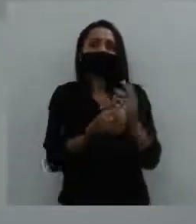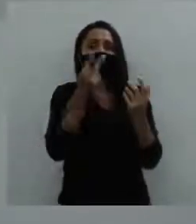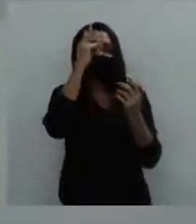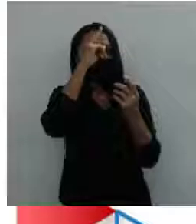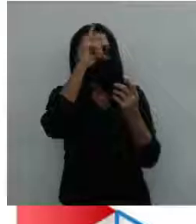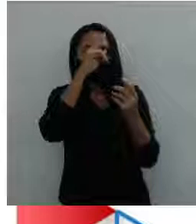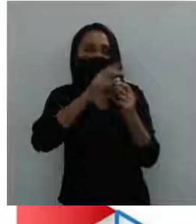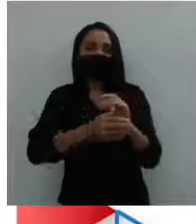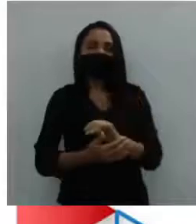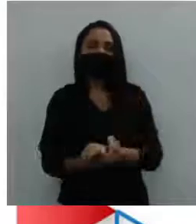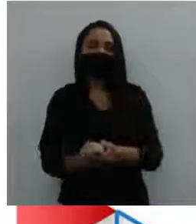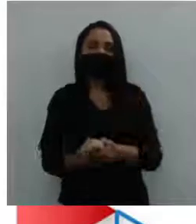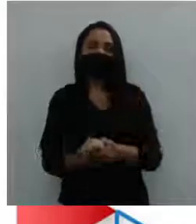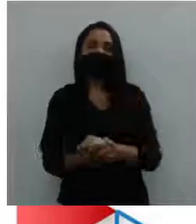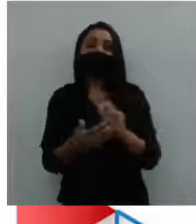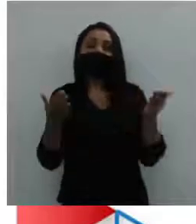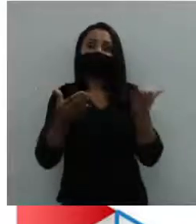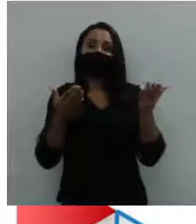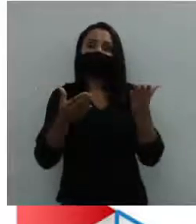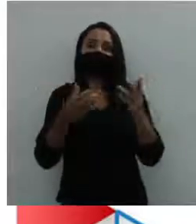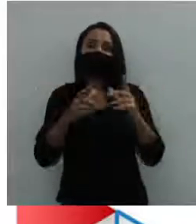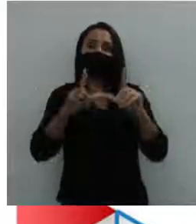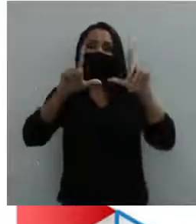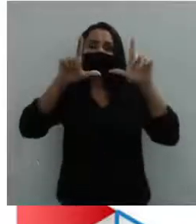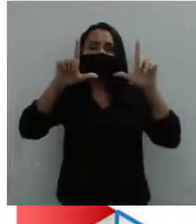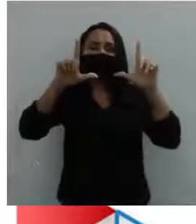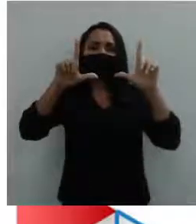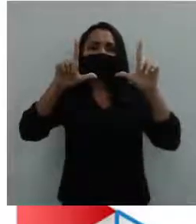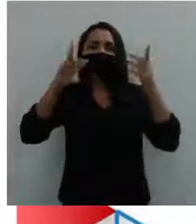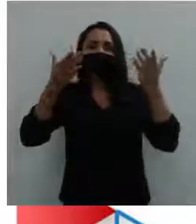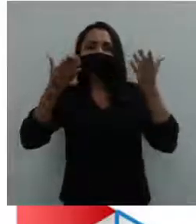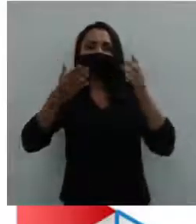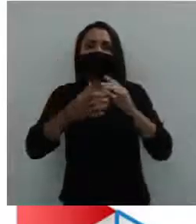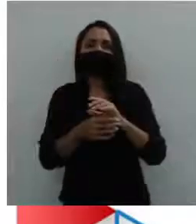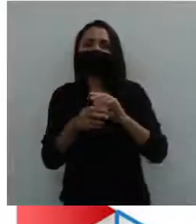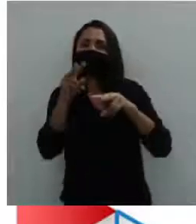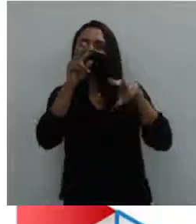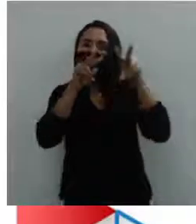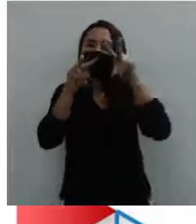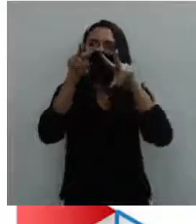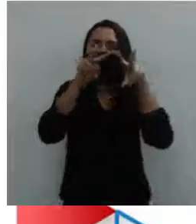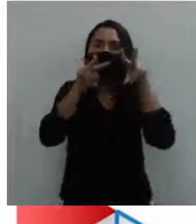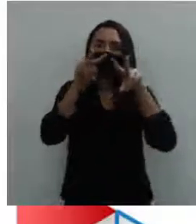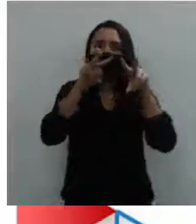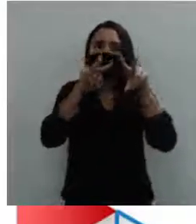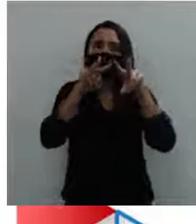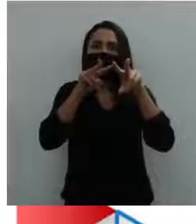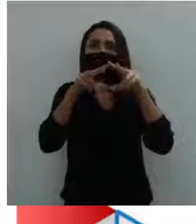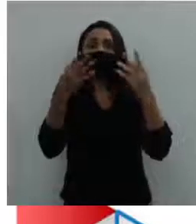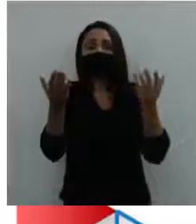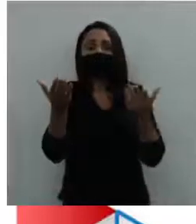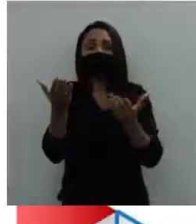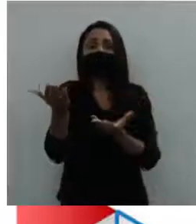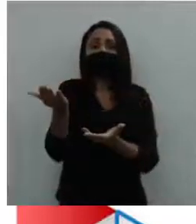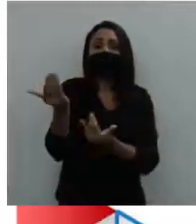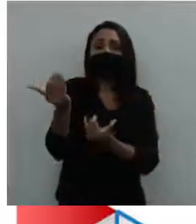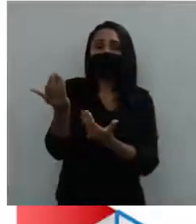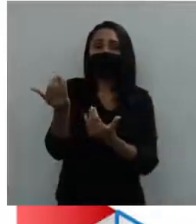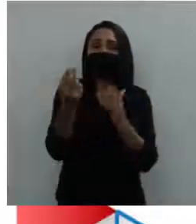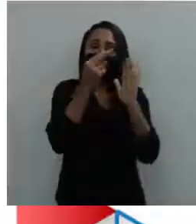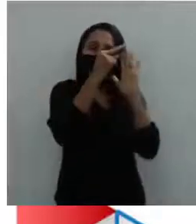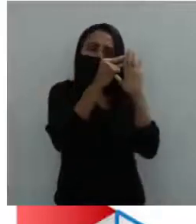tela, trago para vocês esta reflexão. Olha aí, visual. Olha aí um jovem